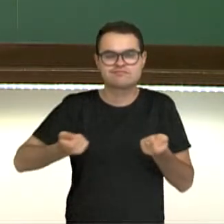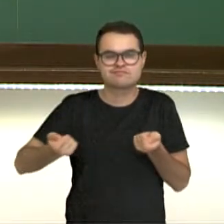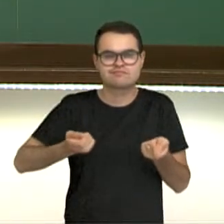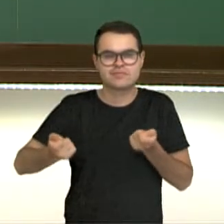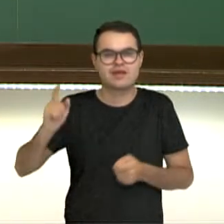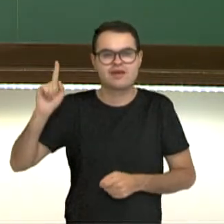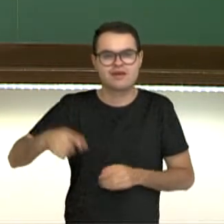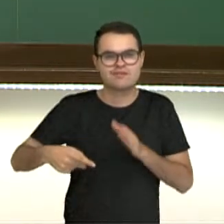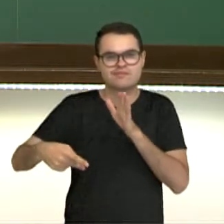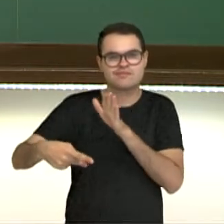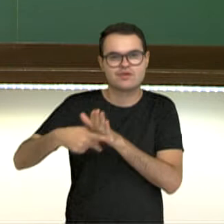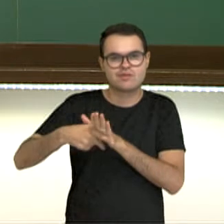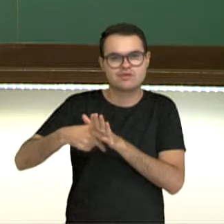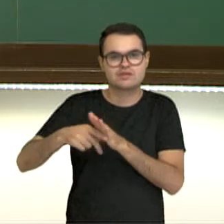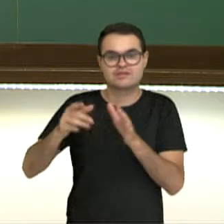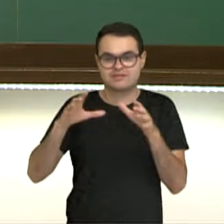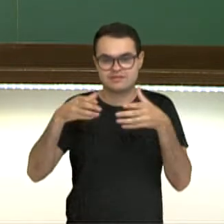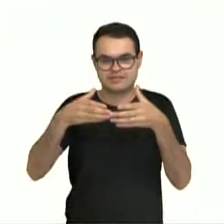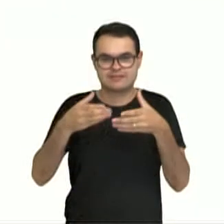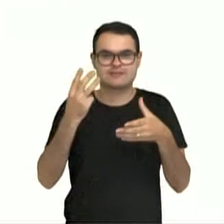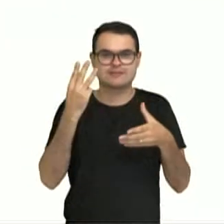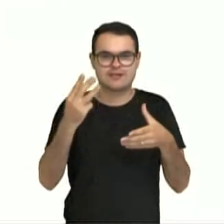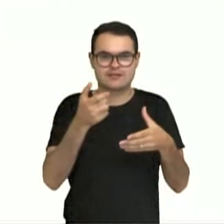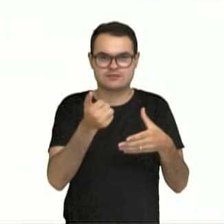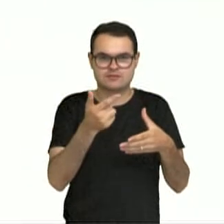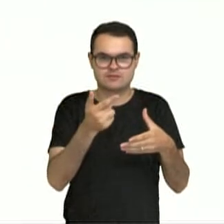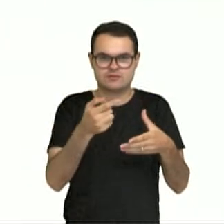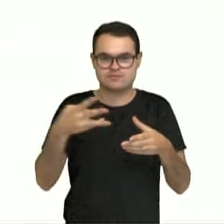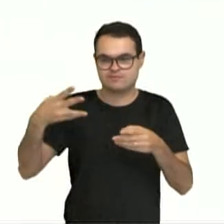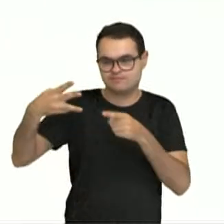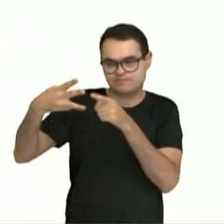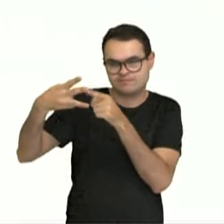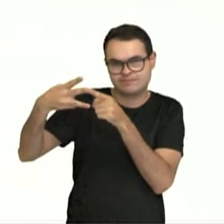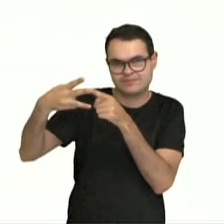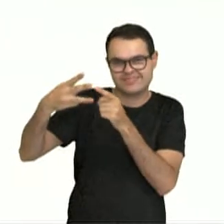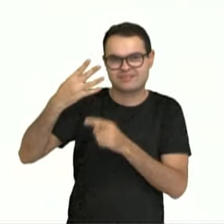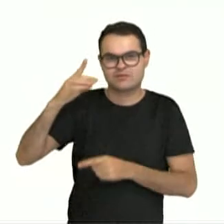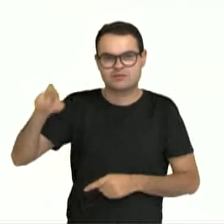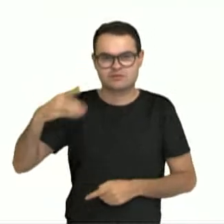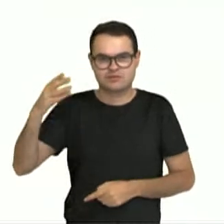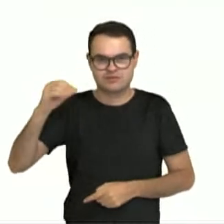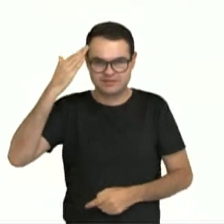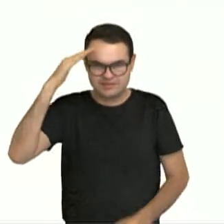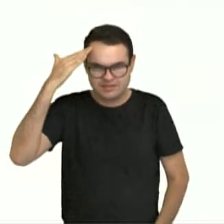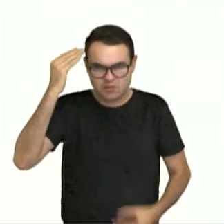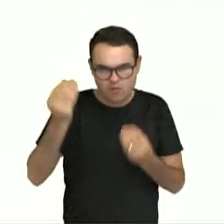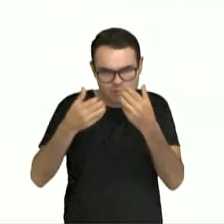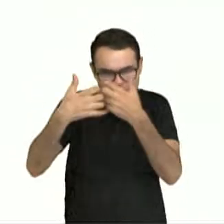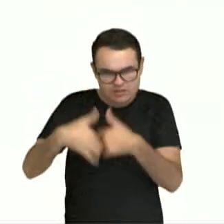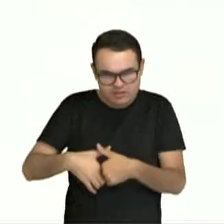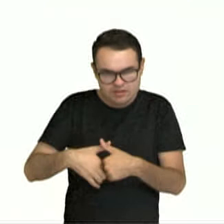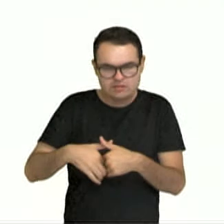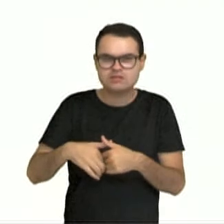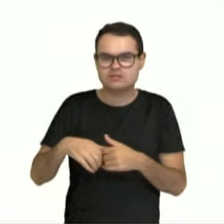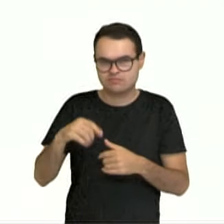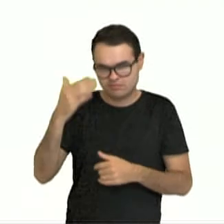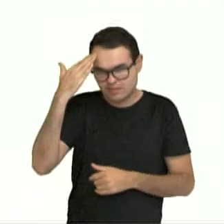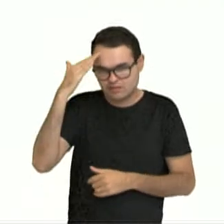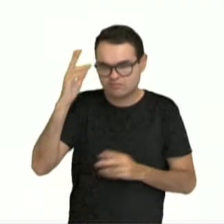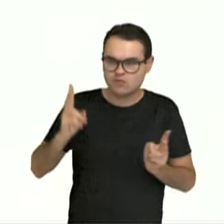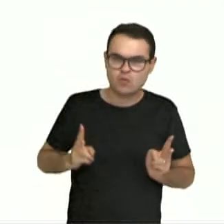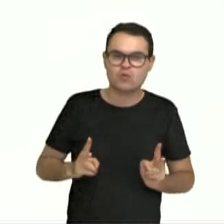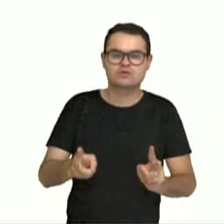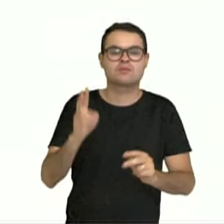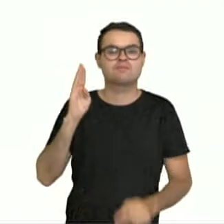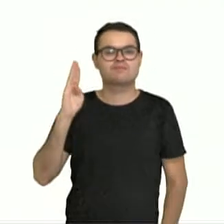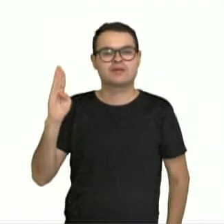a situação de eu comprar 3 dúzias por 4,40. Entenderam o raciocínio desse exercício? Se entenderam, vamos para a letra